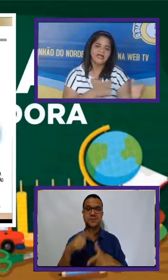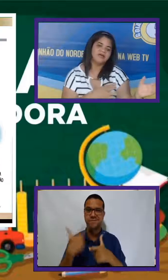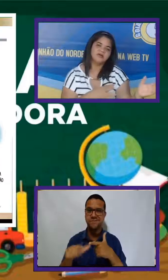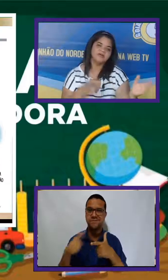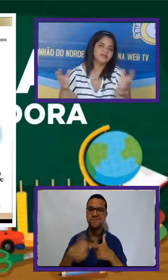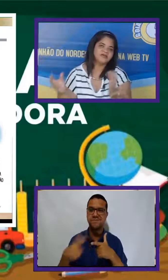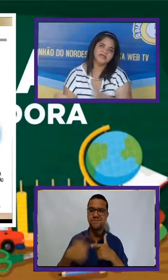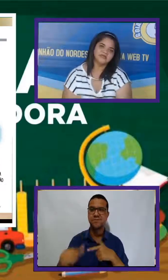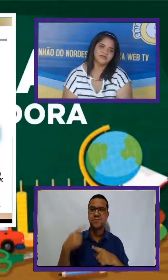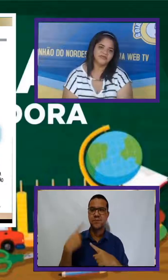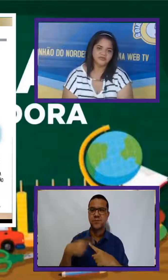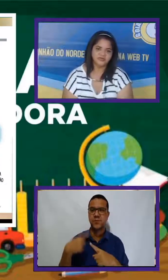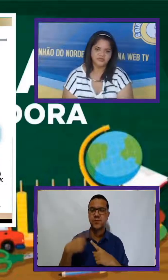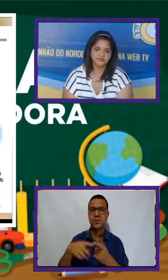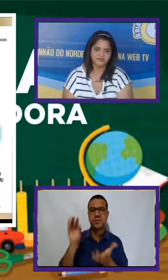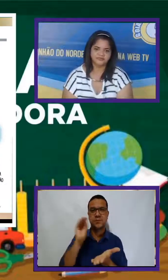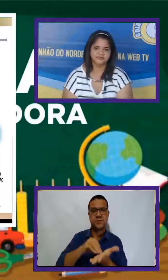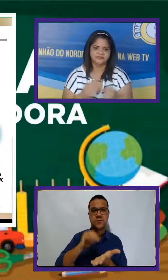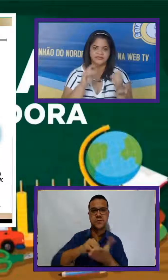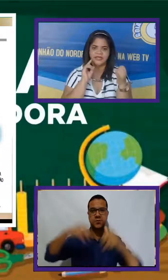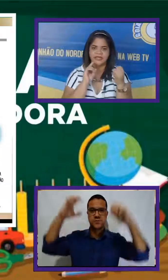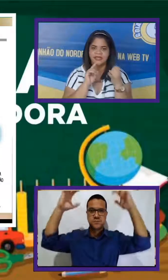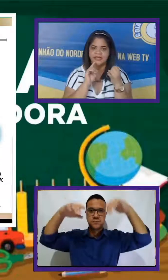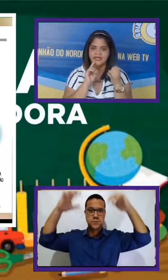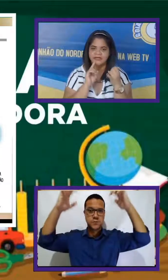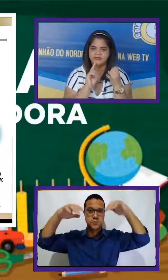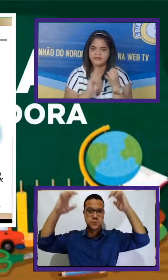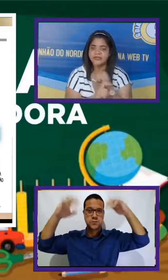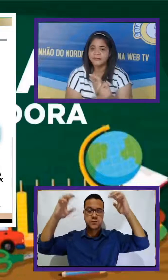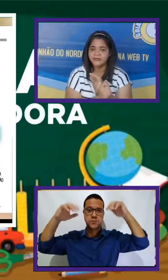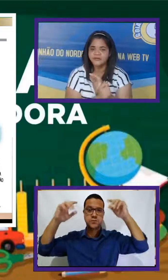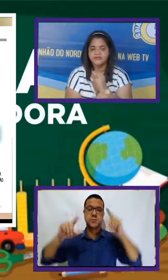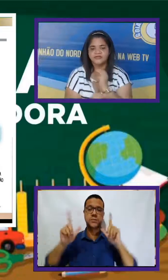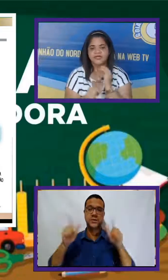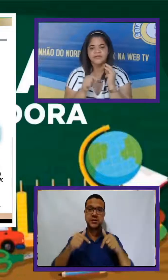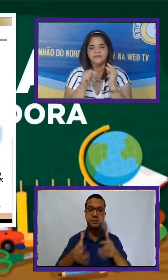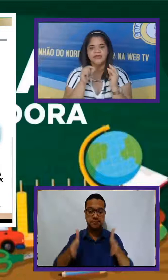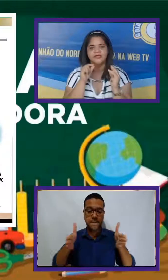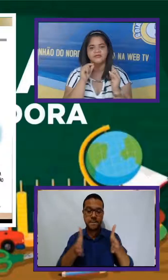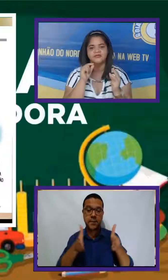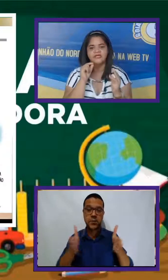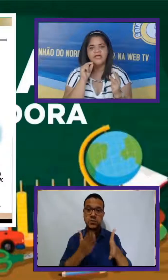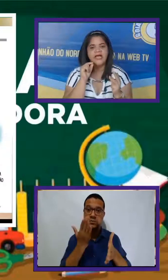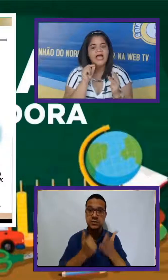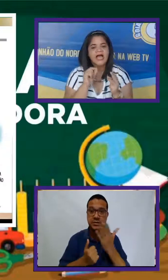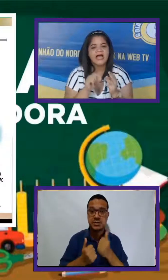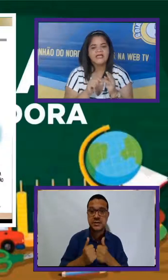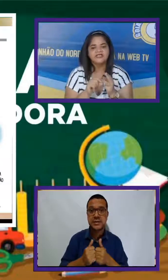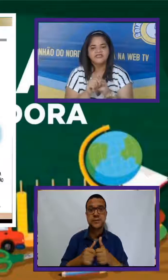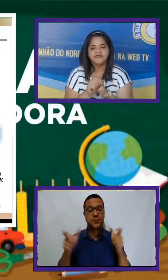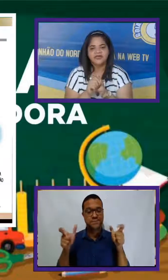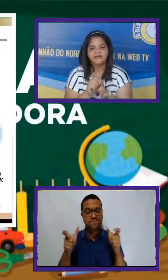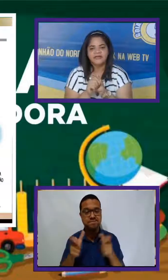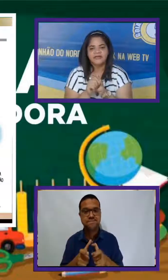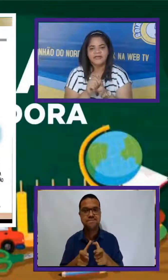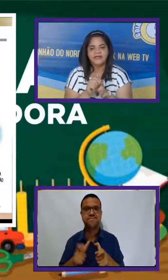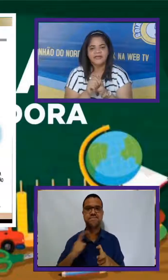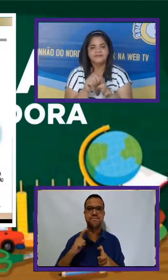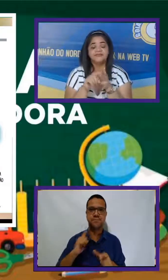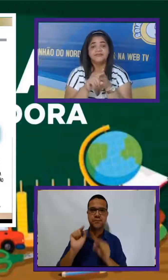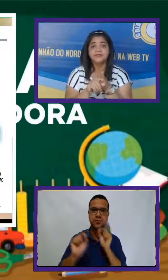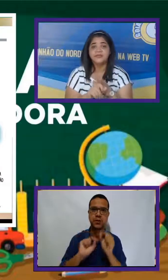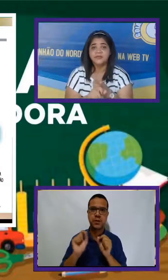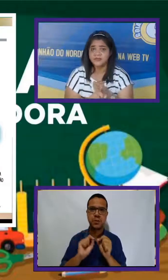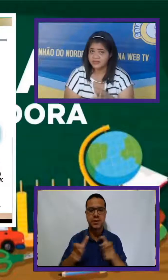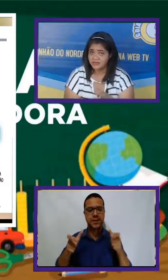E há consequências Por falta de chuva Redução Da produção De alimentos Aí a gente Vai ter